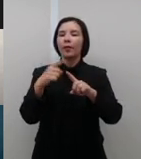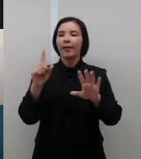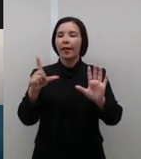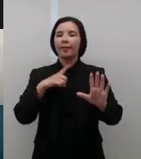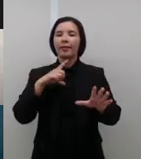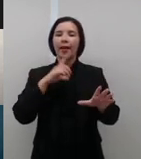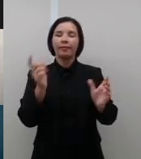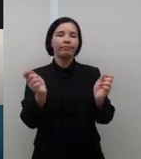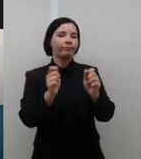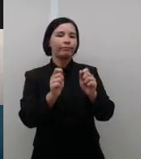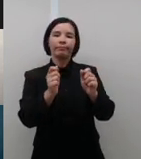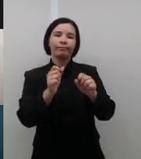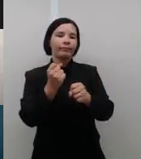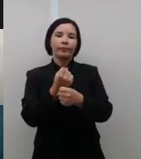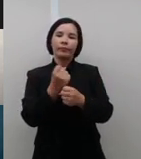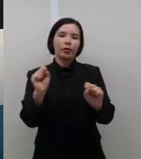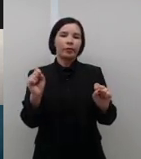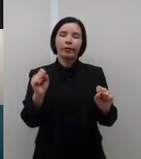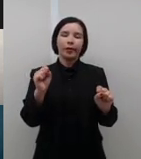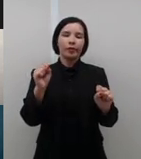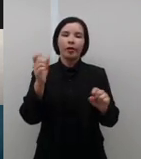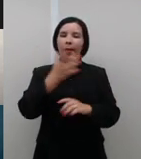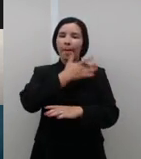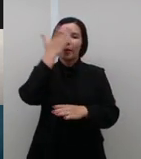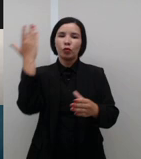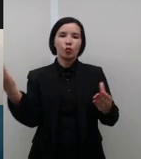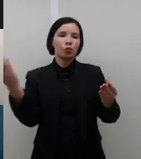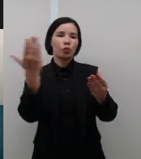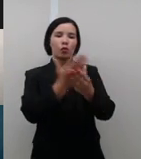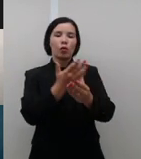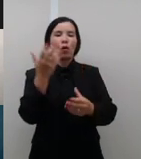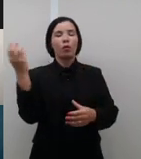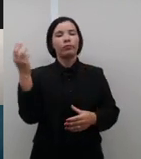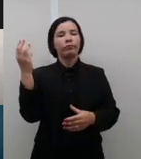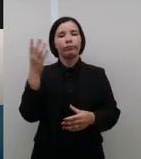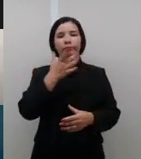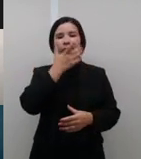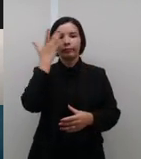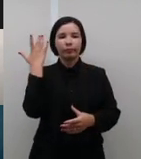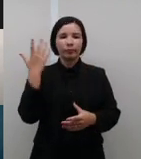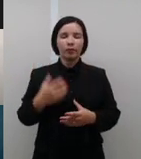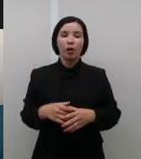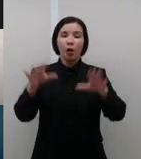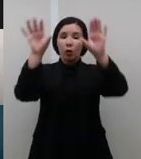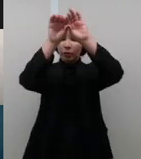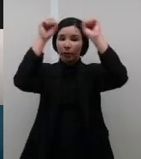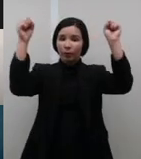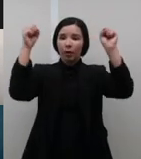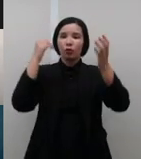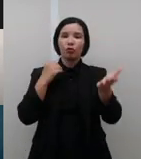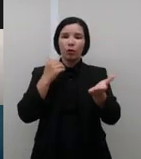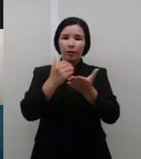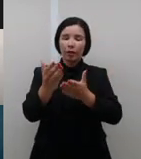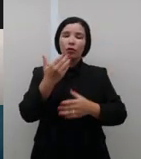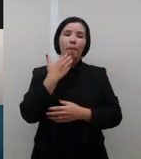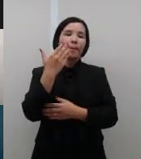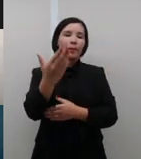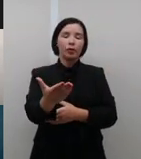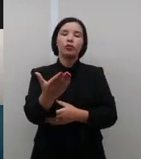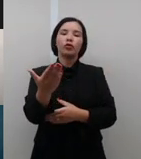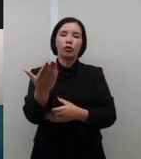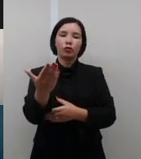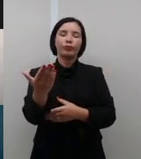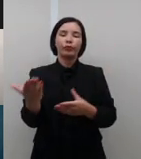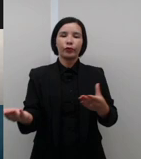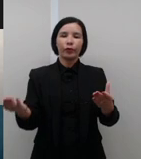de intervenção de terceiros em mandado de segurança, considerando que o Tribunal de Origem deferiu o pedido de ingresso, que foi formulado por